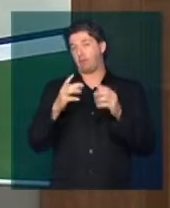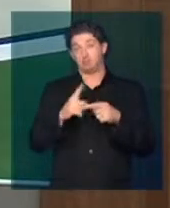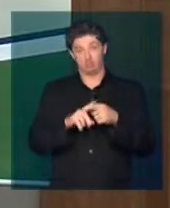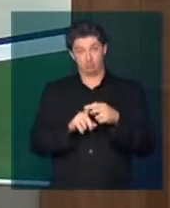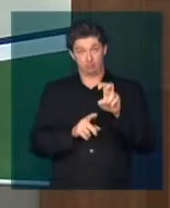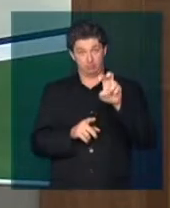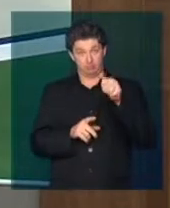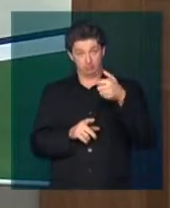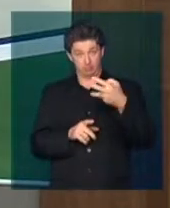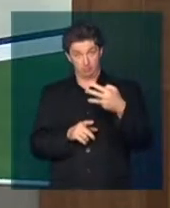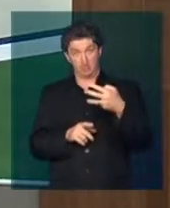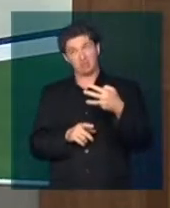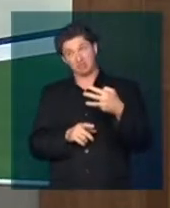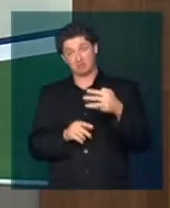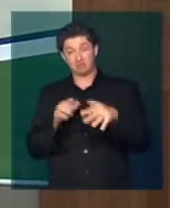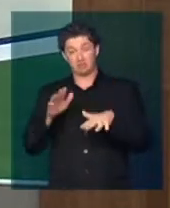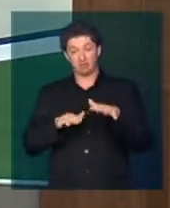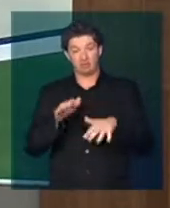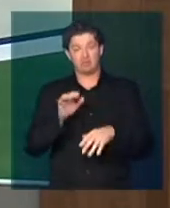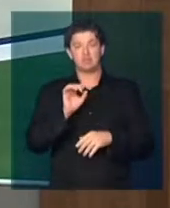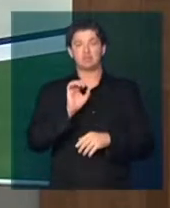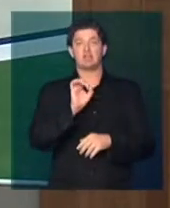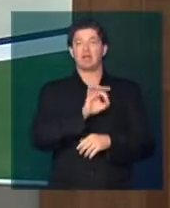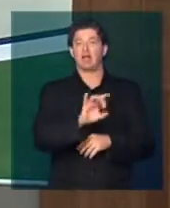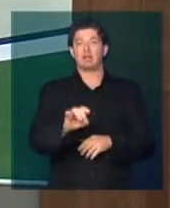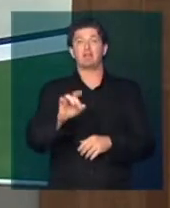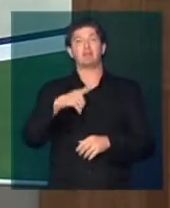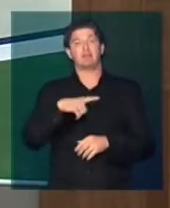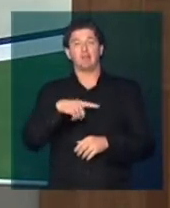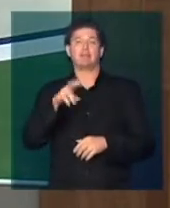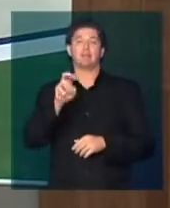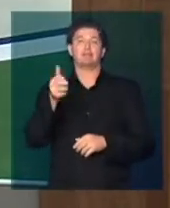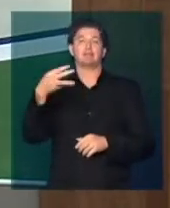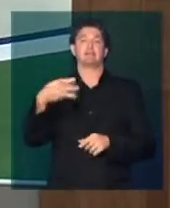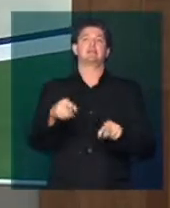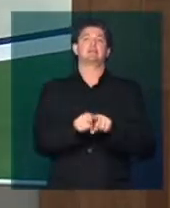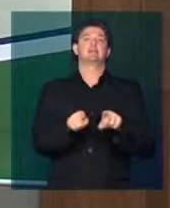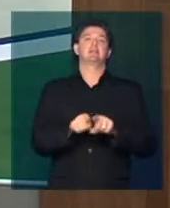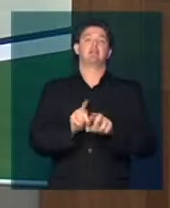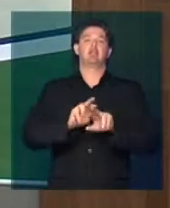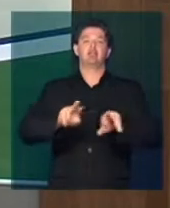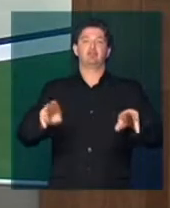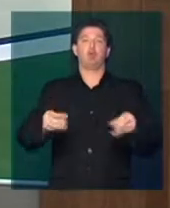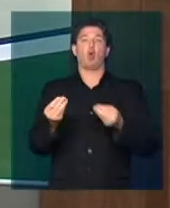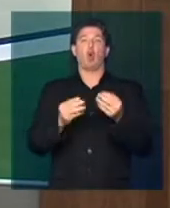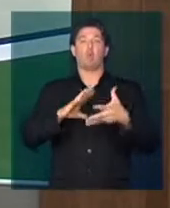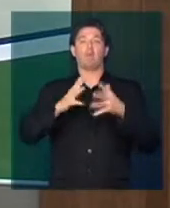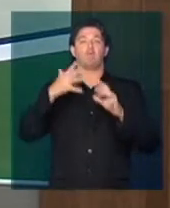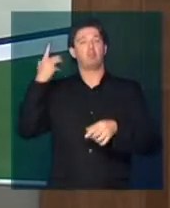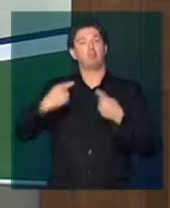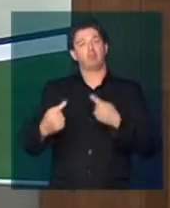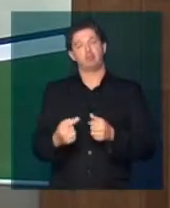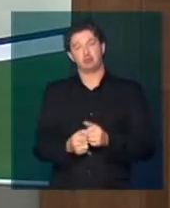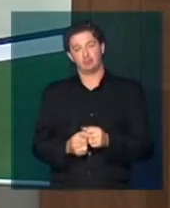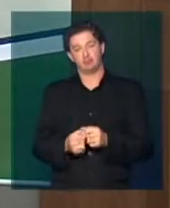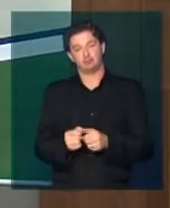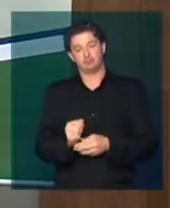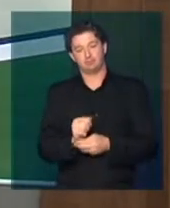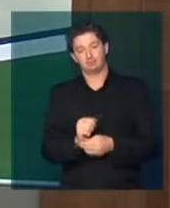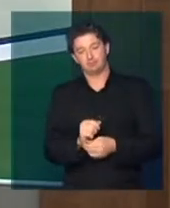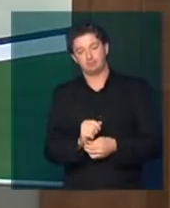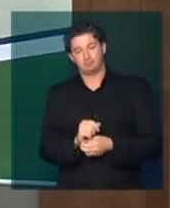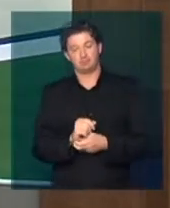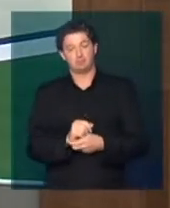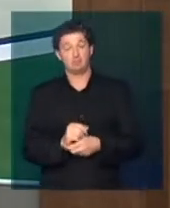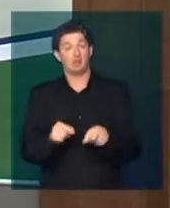513 deputados, muito provavelmente, cada um, em algum ponto, tem uma ideia diferente de como é que deve ser a reforma política. E